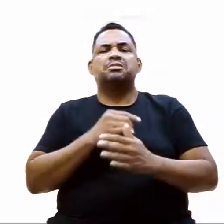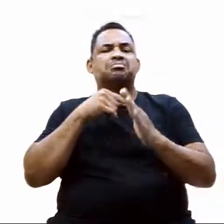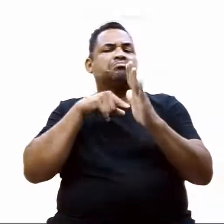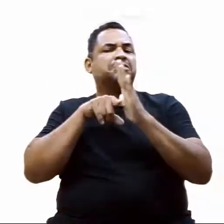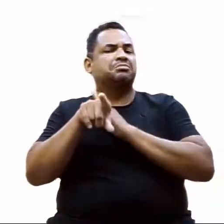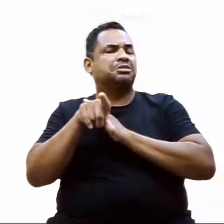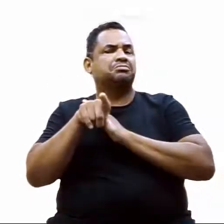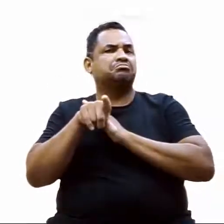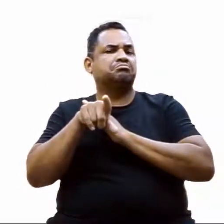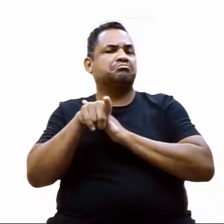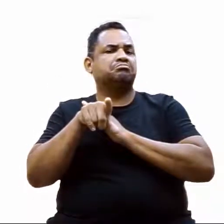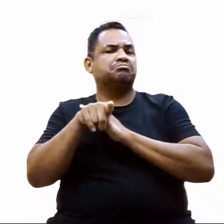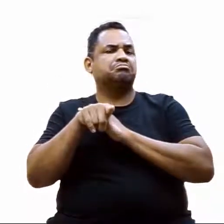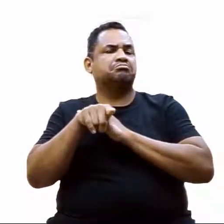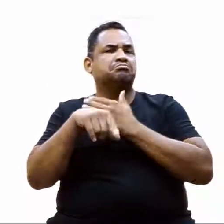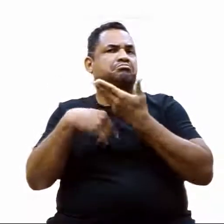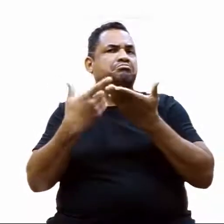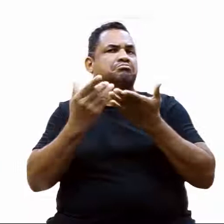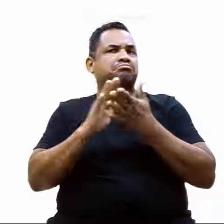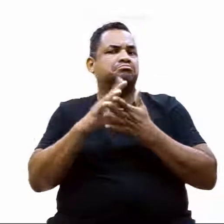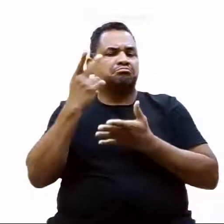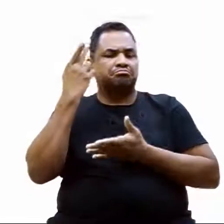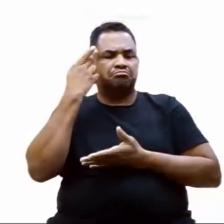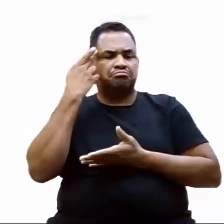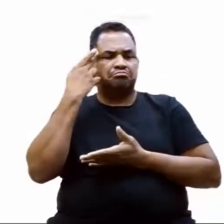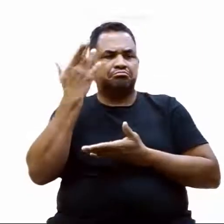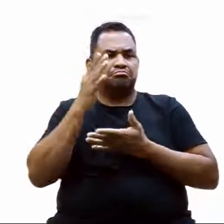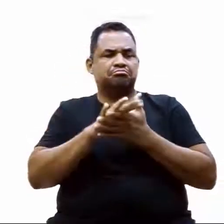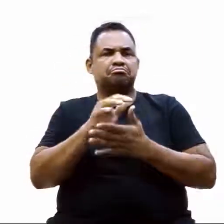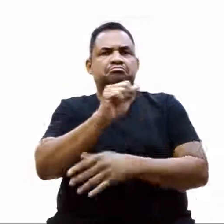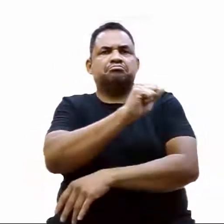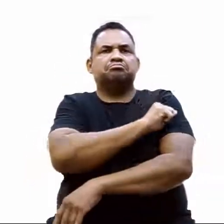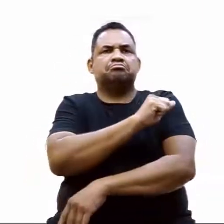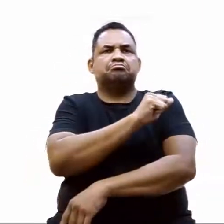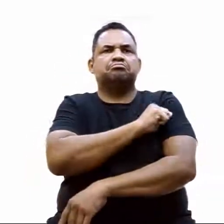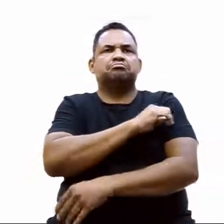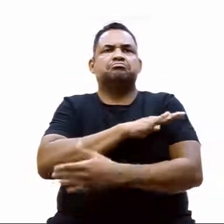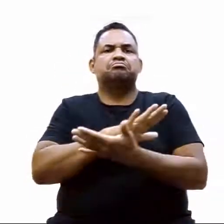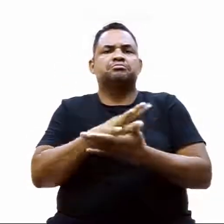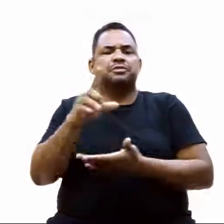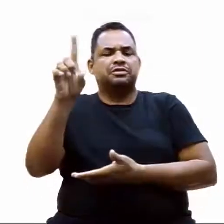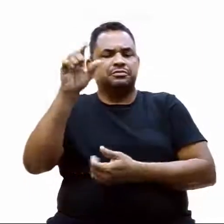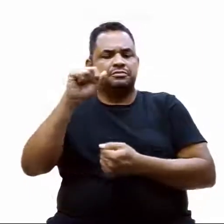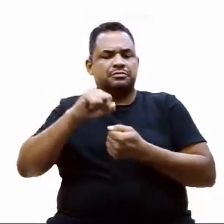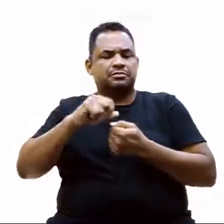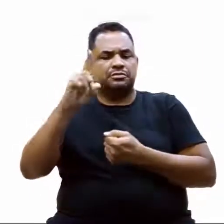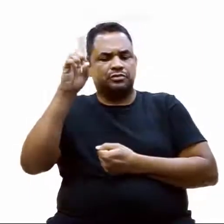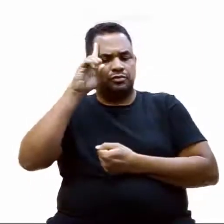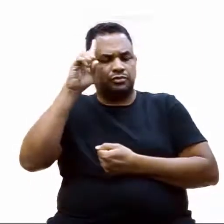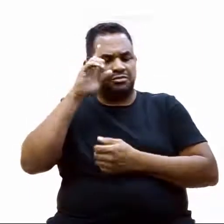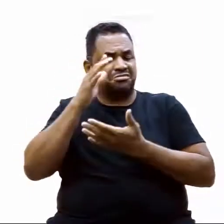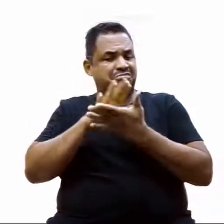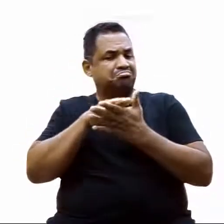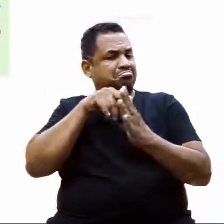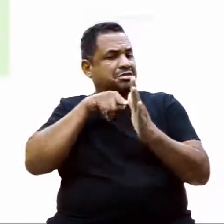dizer, um questionamento que geralmente os alunos fazem no cotidiano para o professor, tá?